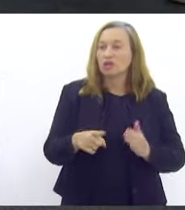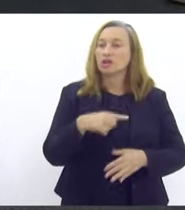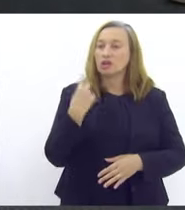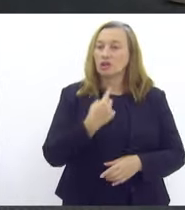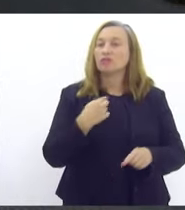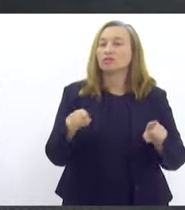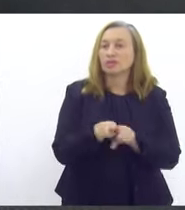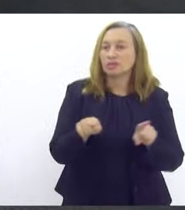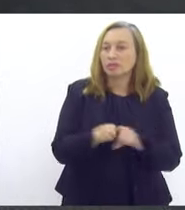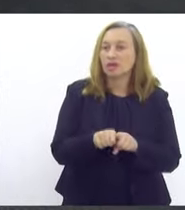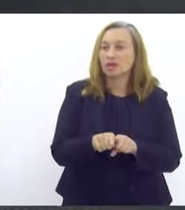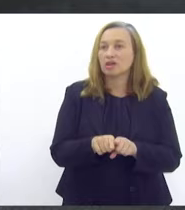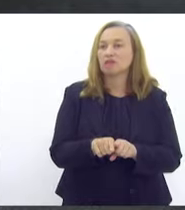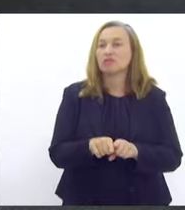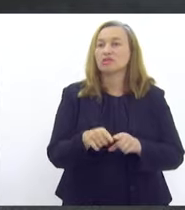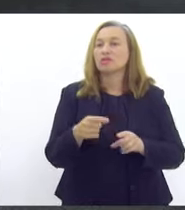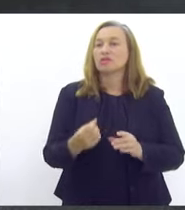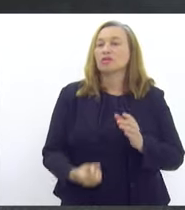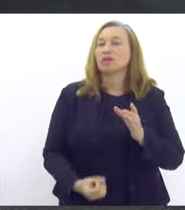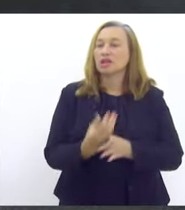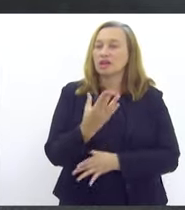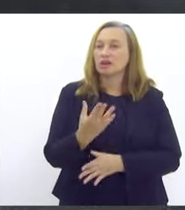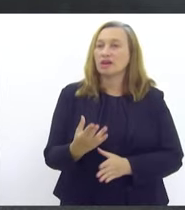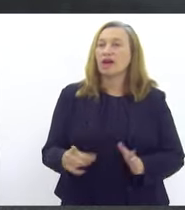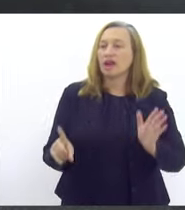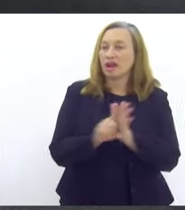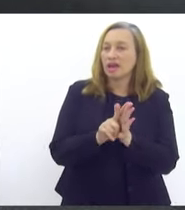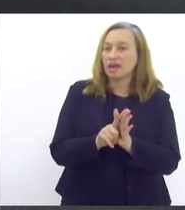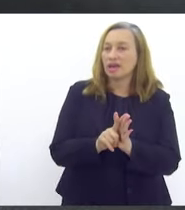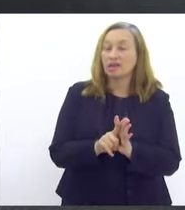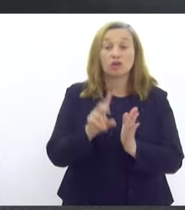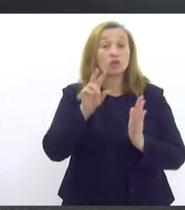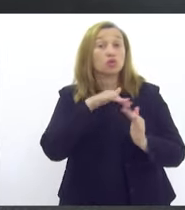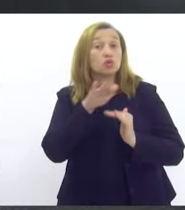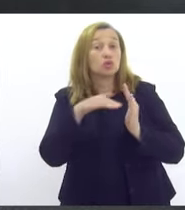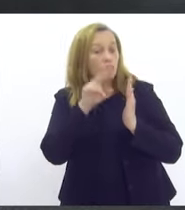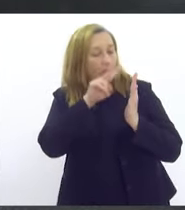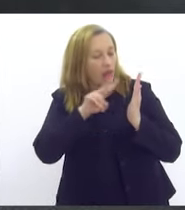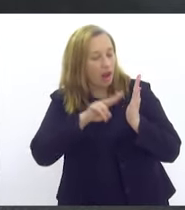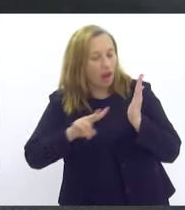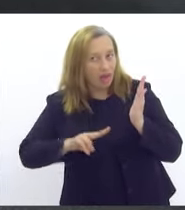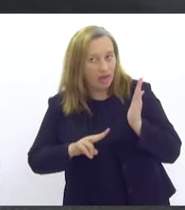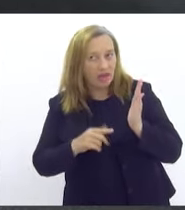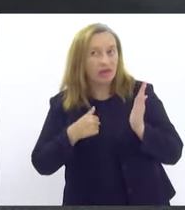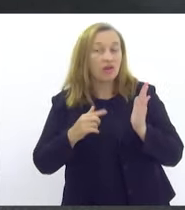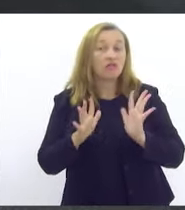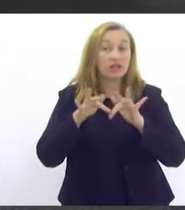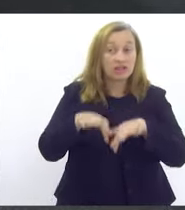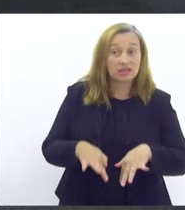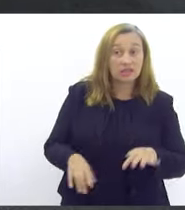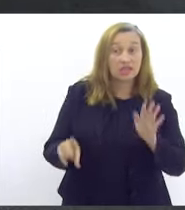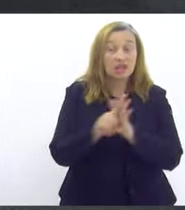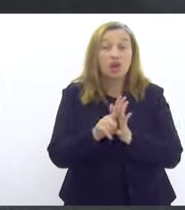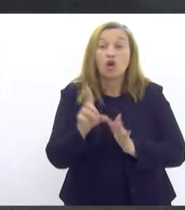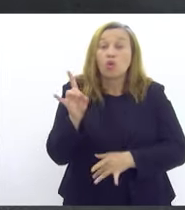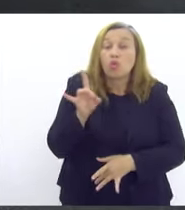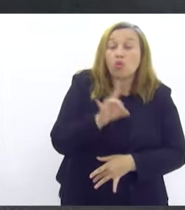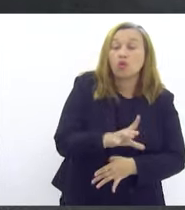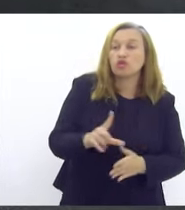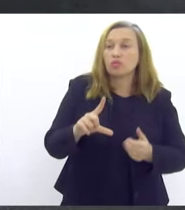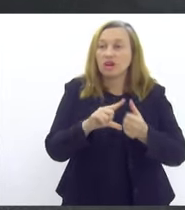autor, todas essas leis que eu acabei de ler. Só que tem que o último artigo